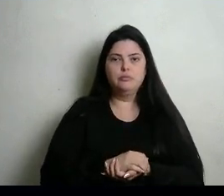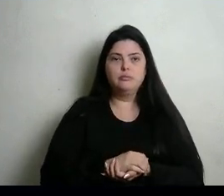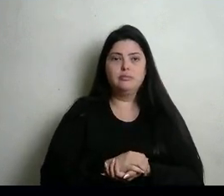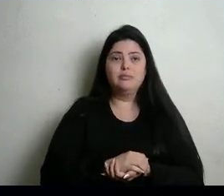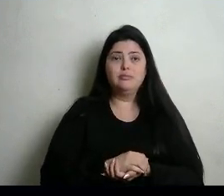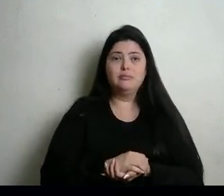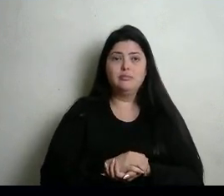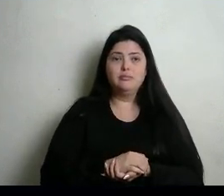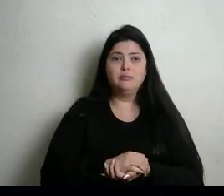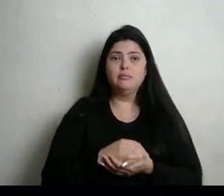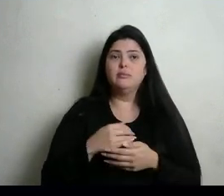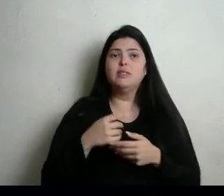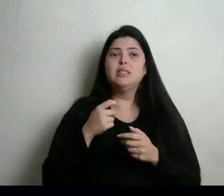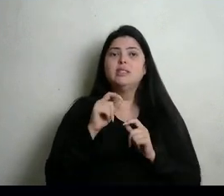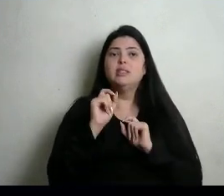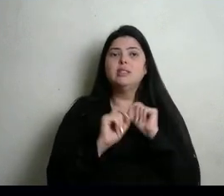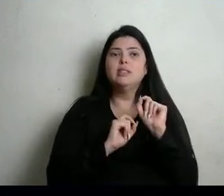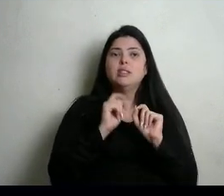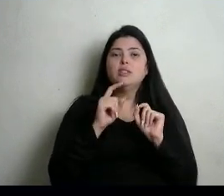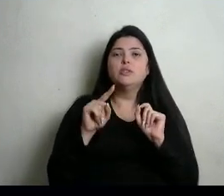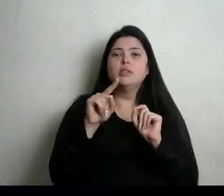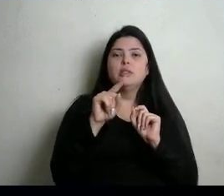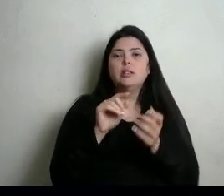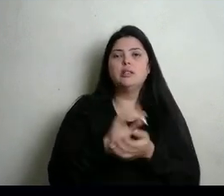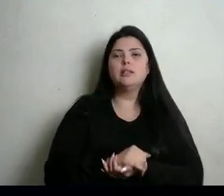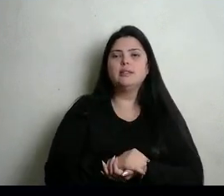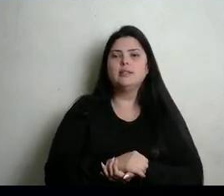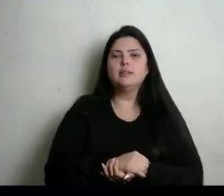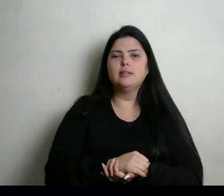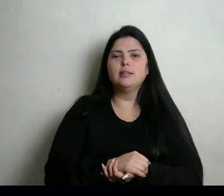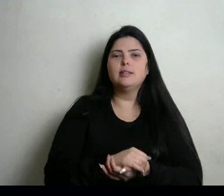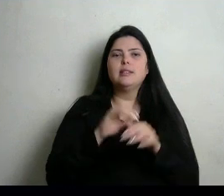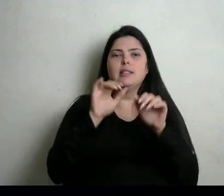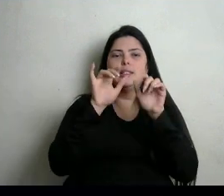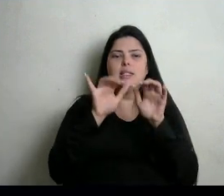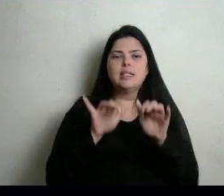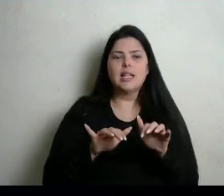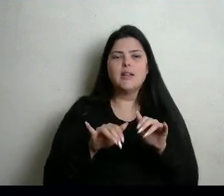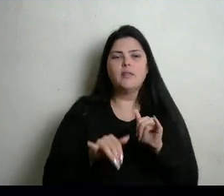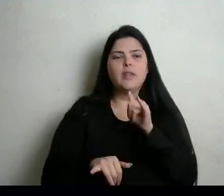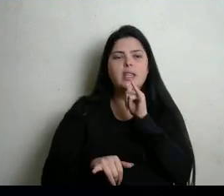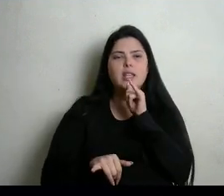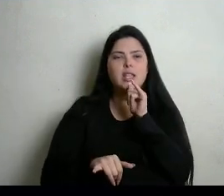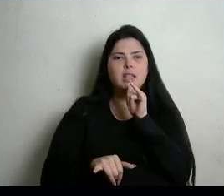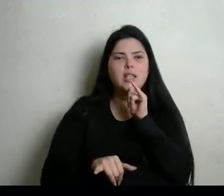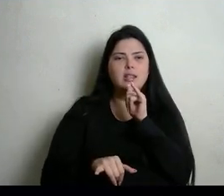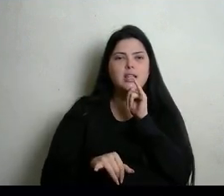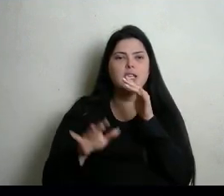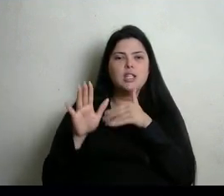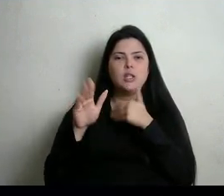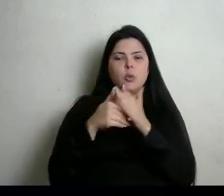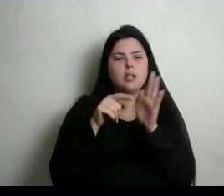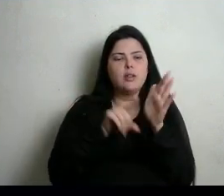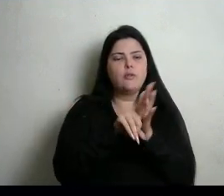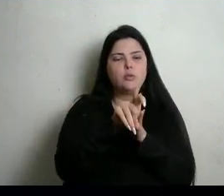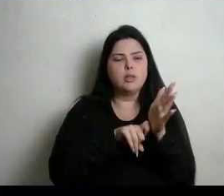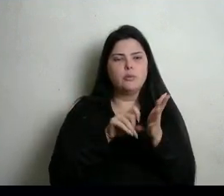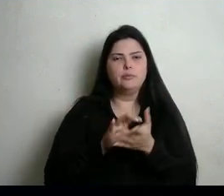E quem aqui escreve teste para todas as funções que desenvolve?